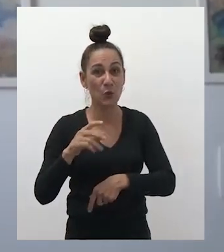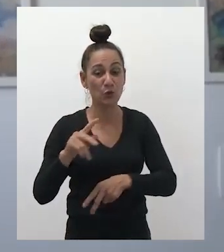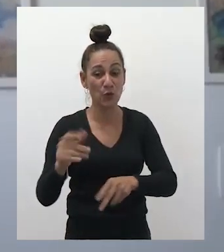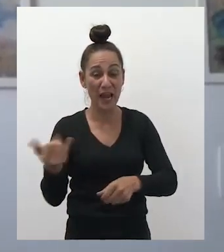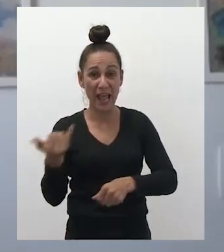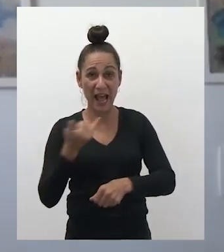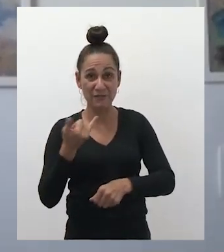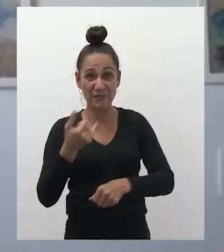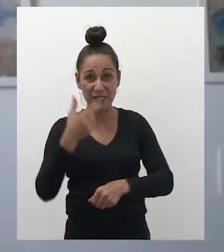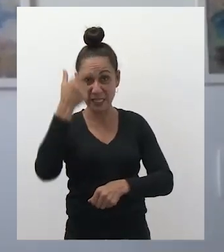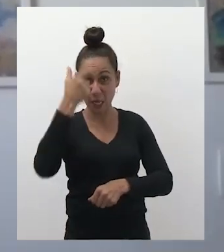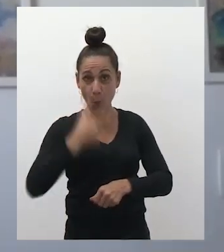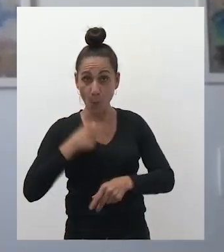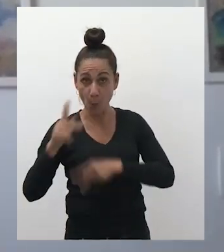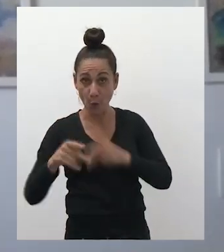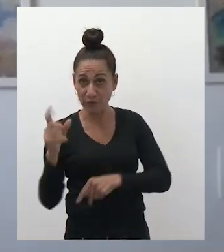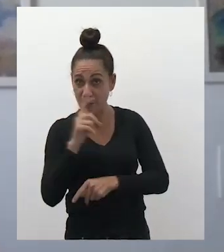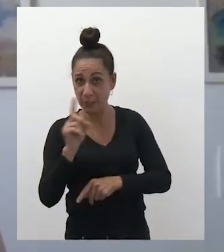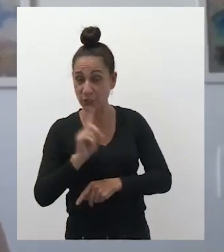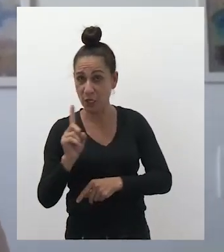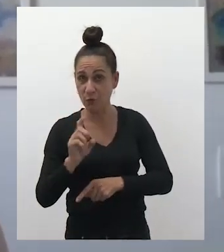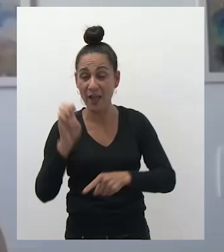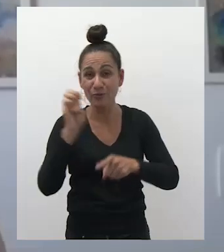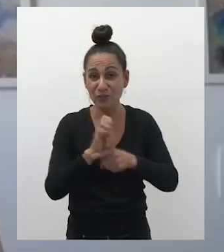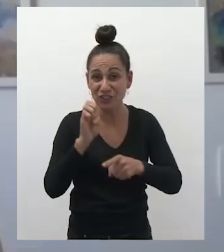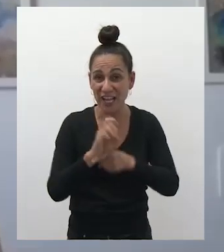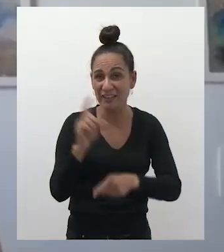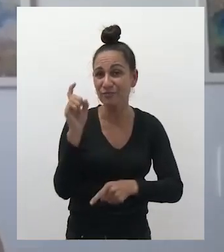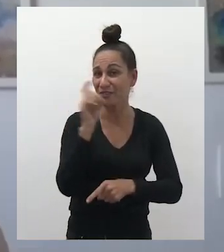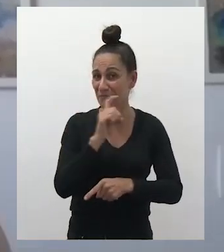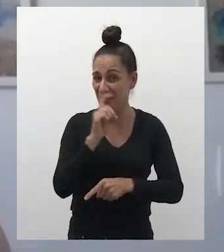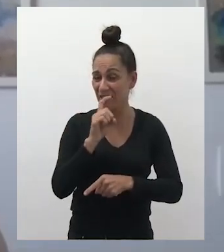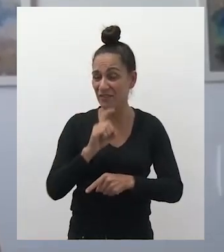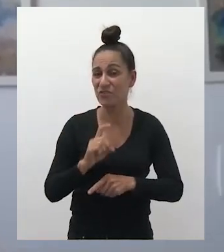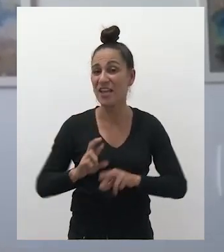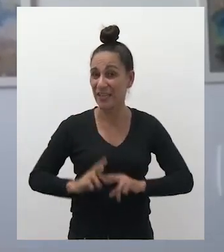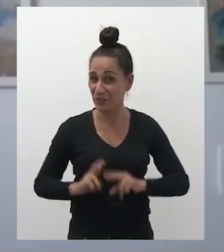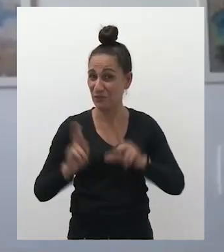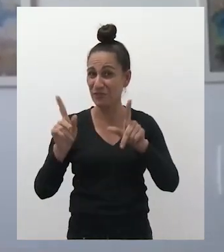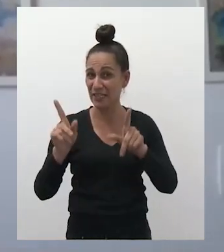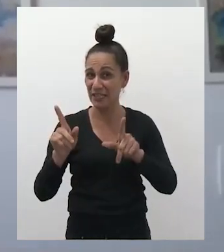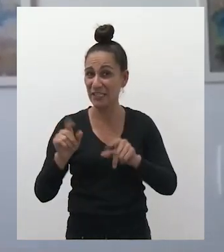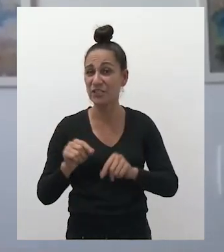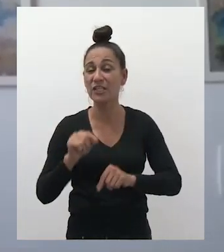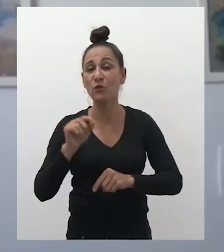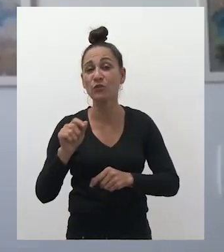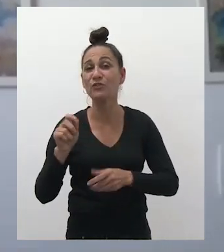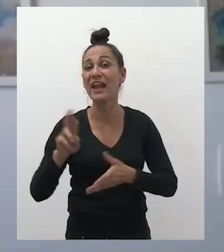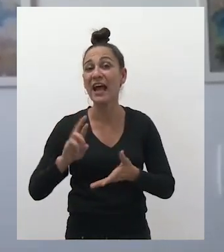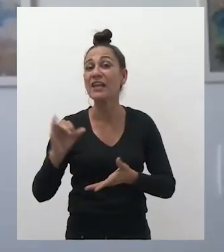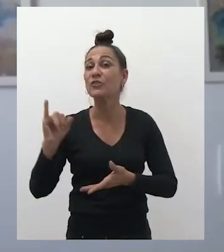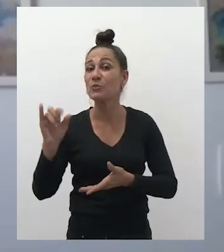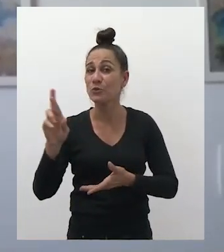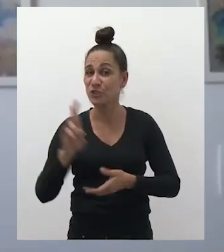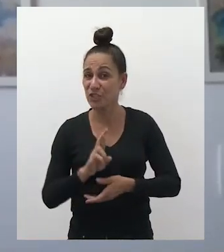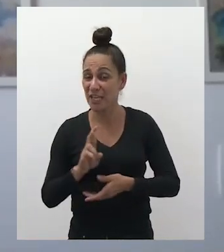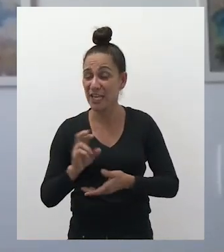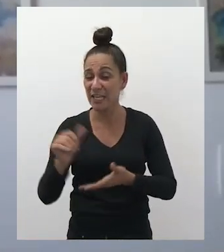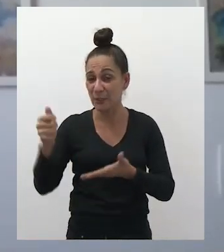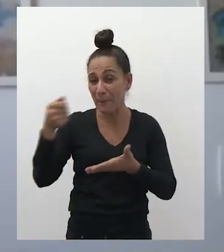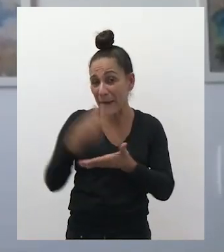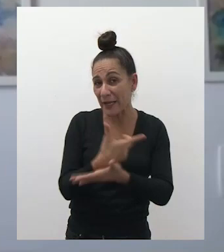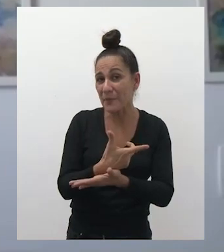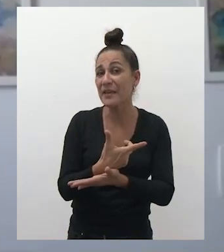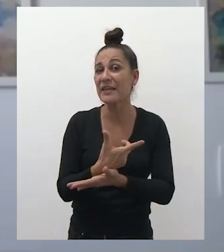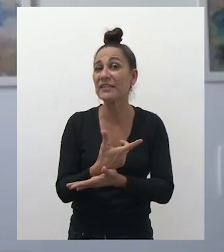ele está por nós. Não é bem assim, a gente não sente isso quando tem o desconto, né, pessoal? do imposto de renda, na nossa folha de pagamento,